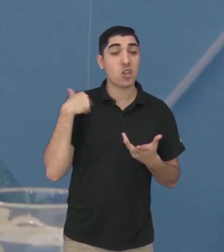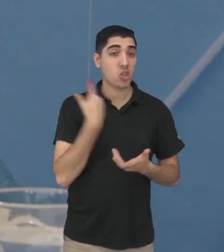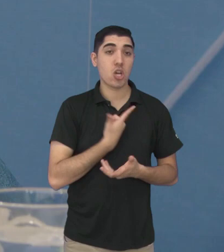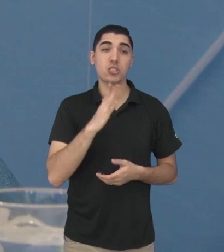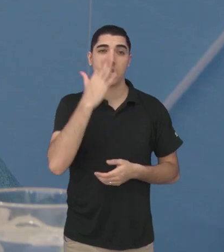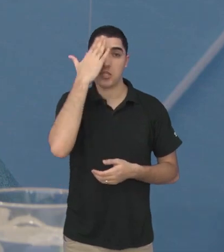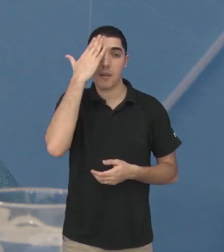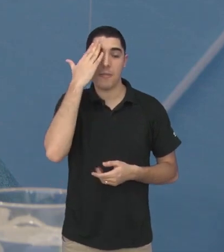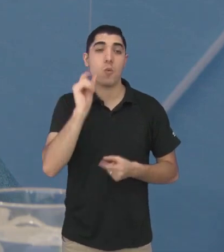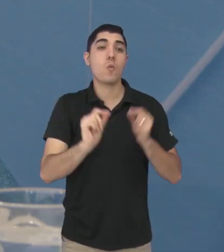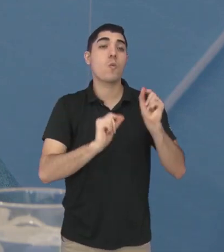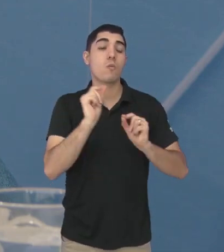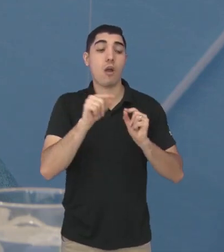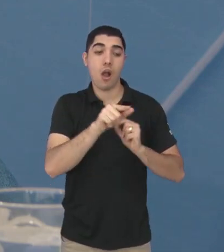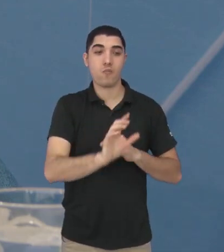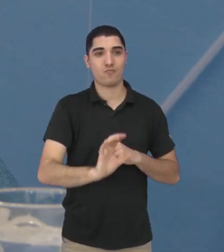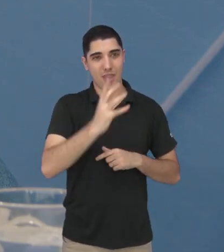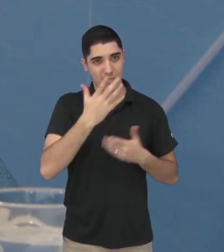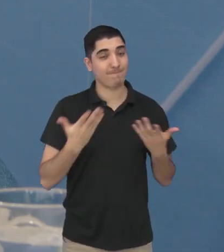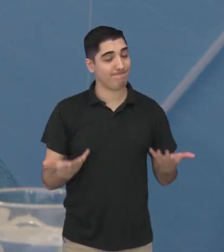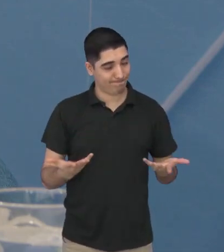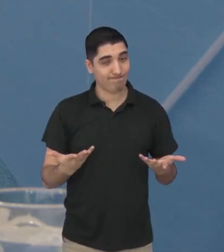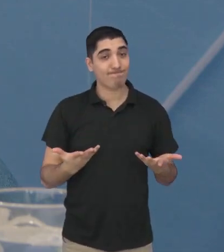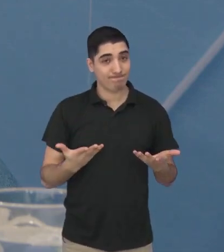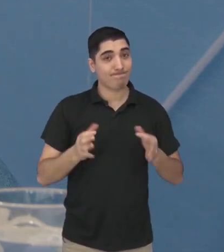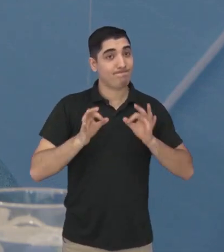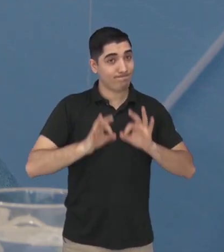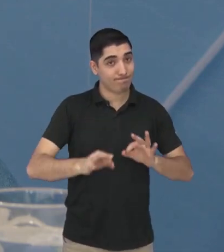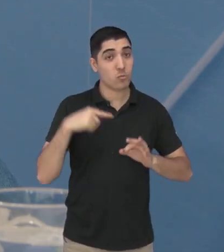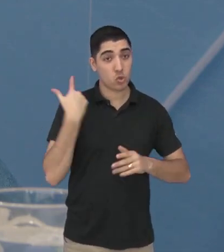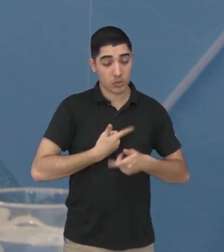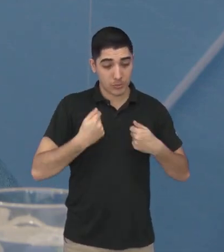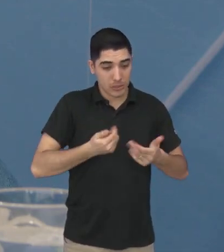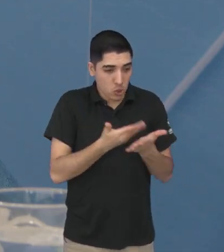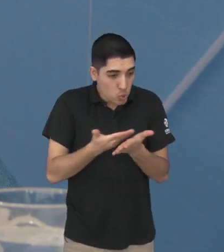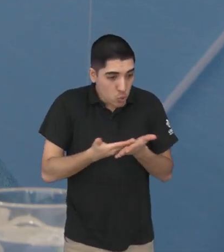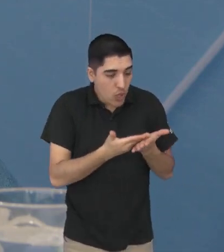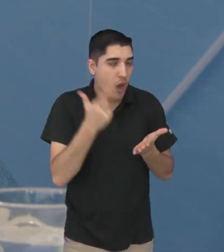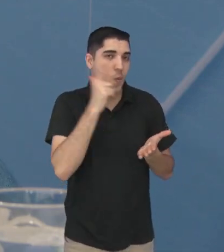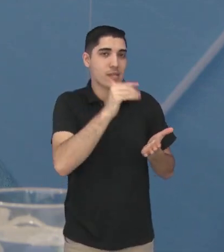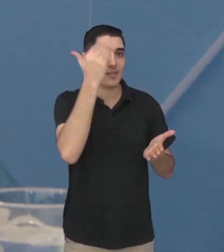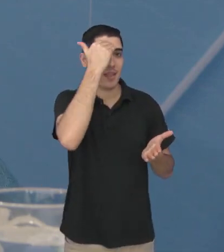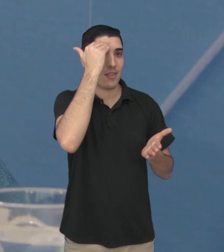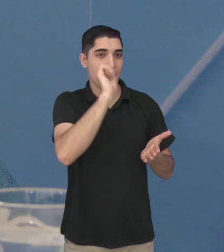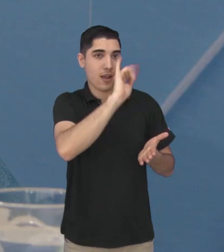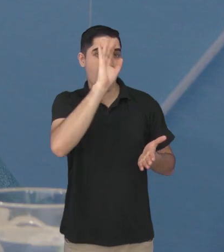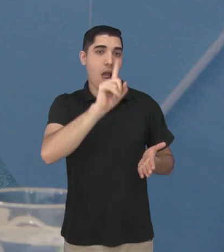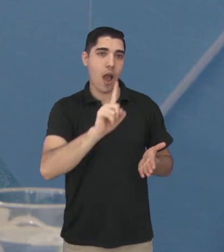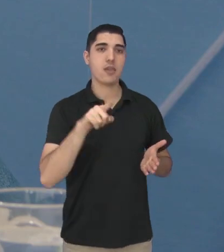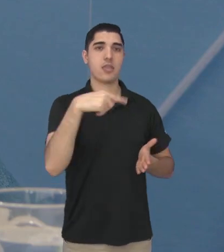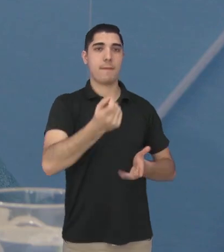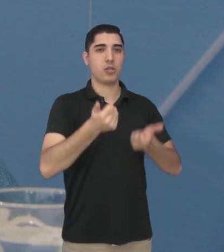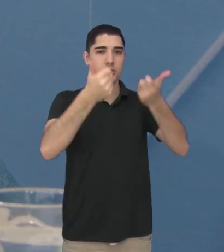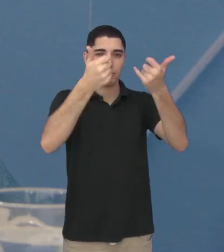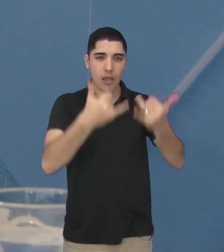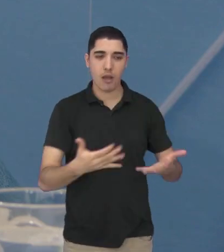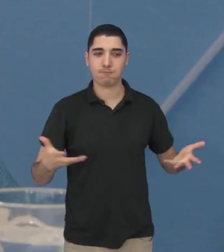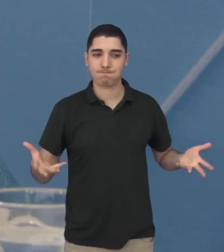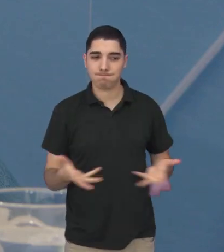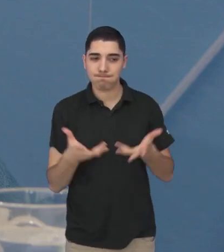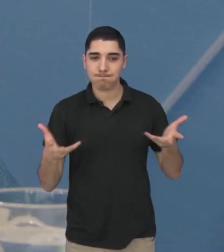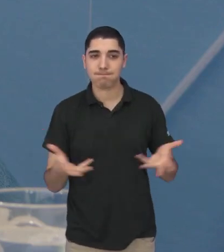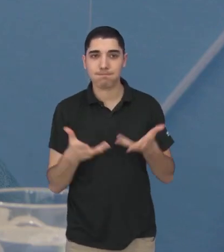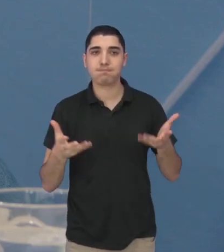todos nós sabemos como isso funciona. Então, realmente, assim, a gente precisa estudar e entender como isso funciona para poder fazer uma coisa